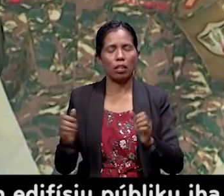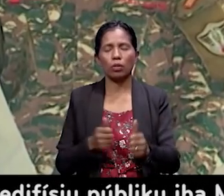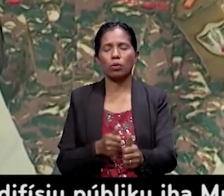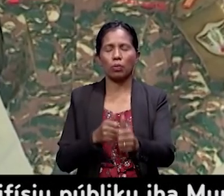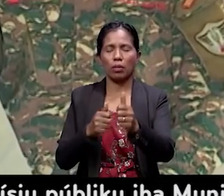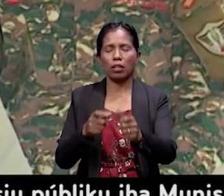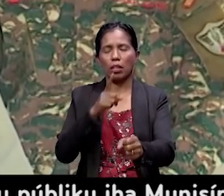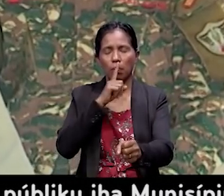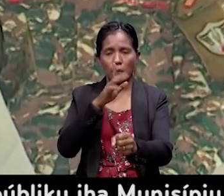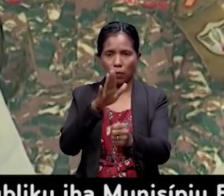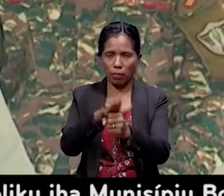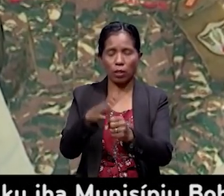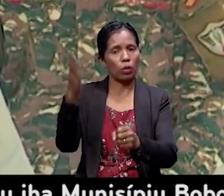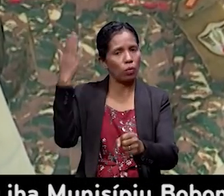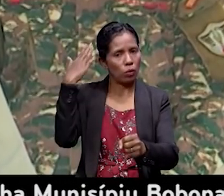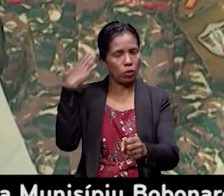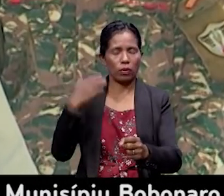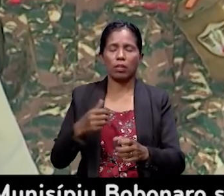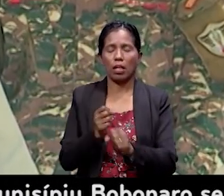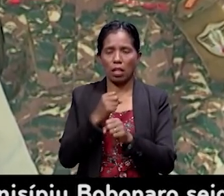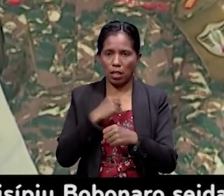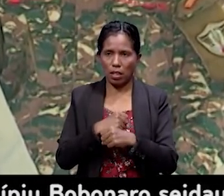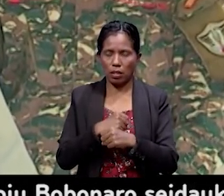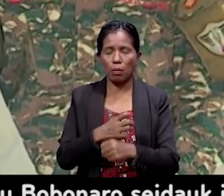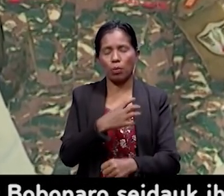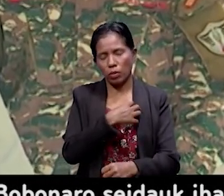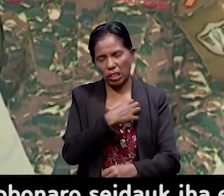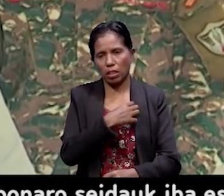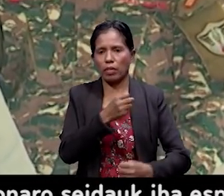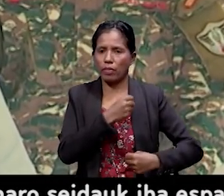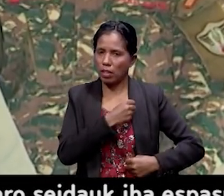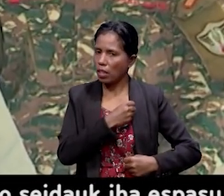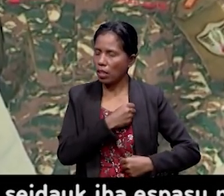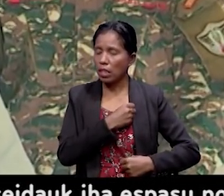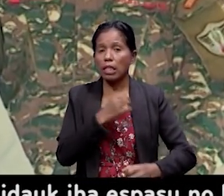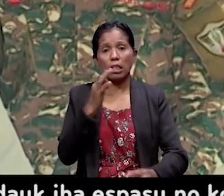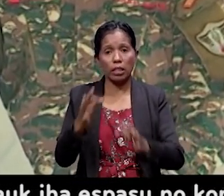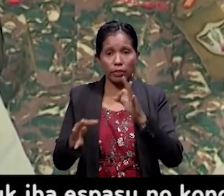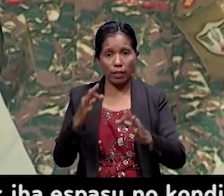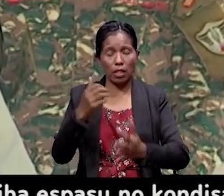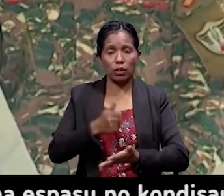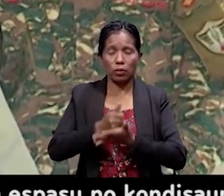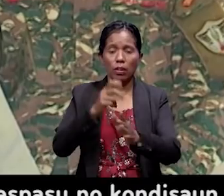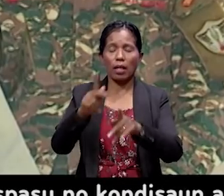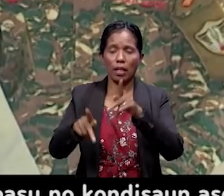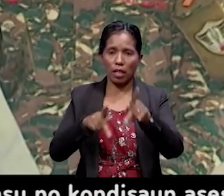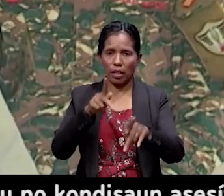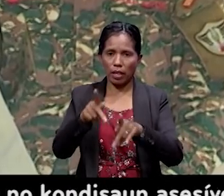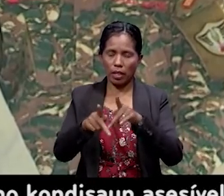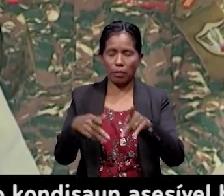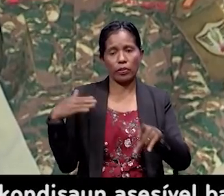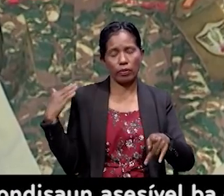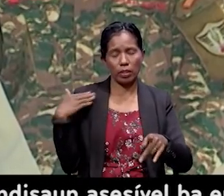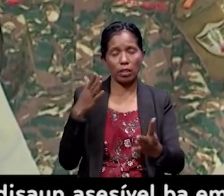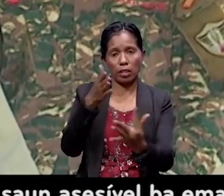ni misau ni beke ni aku. Ni maka tanto polisia, maka tanto fedeteli, quando facilita, kiri me rumah. Nia